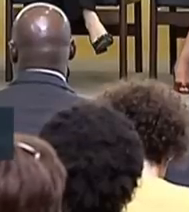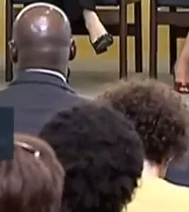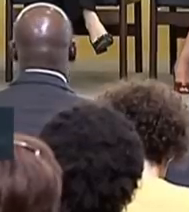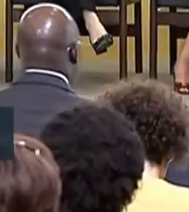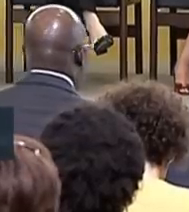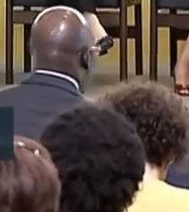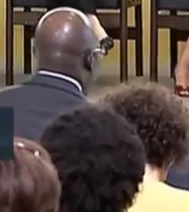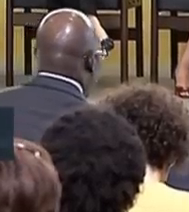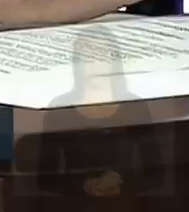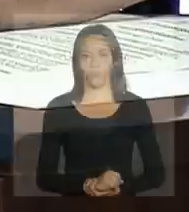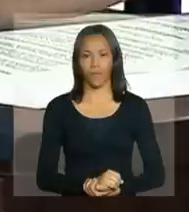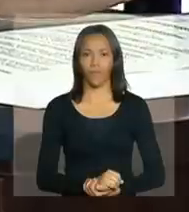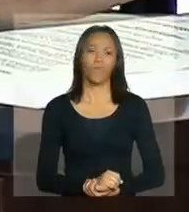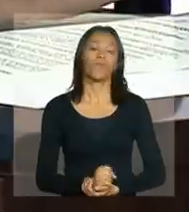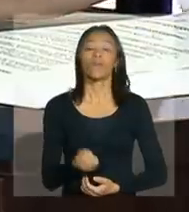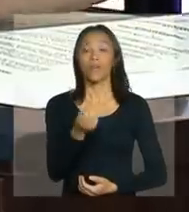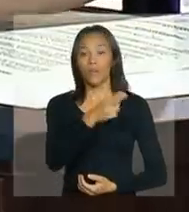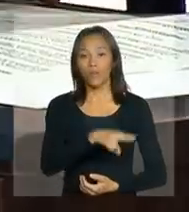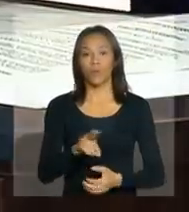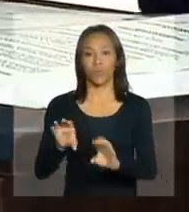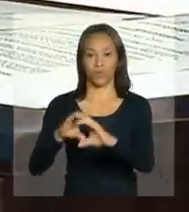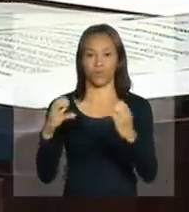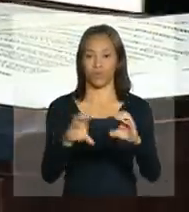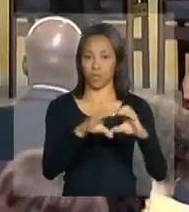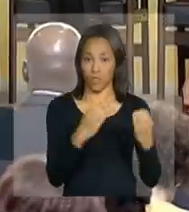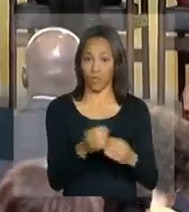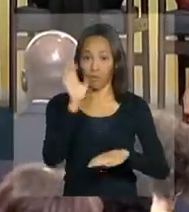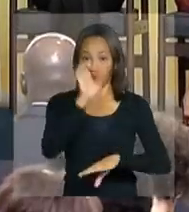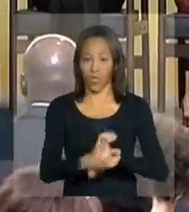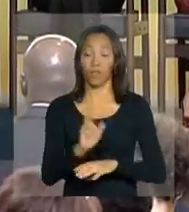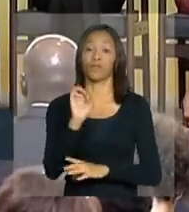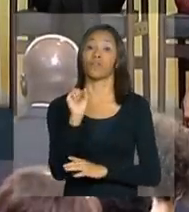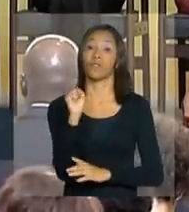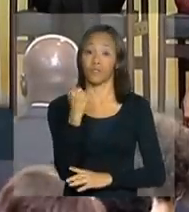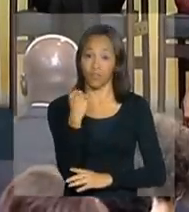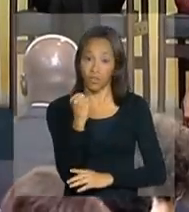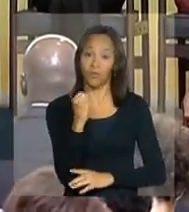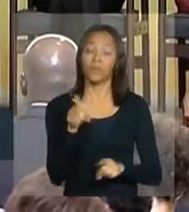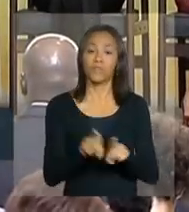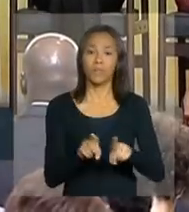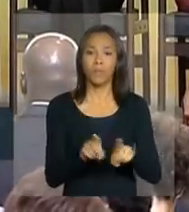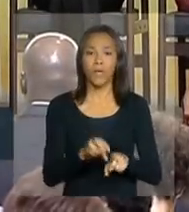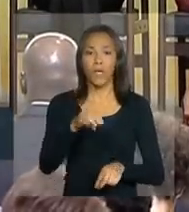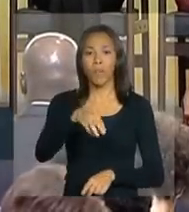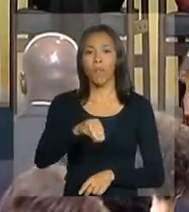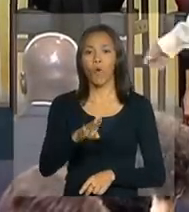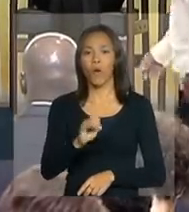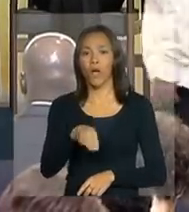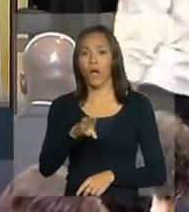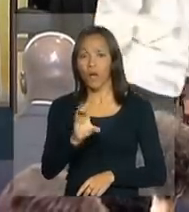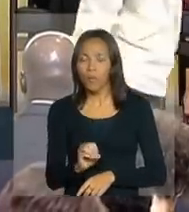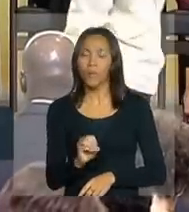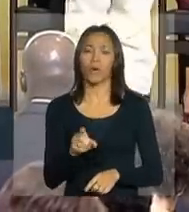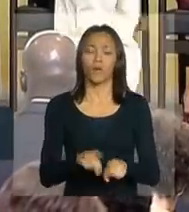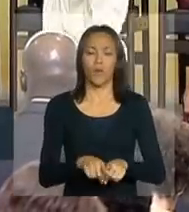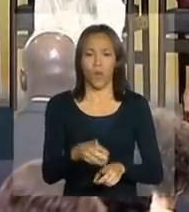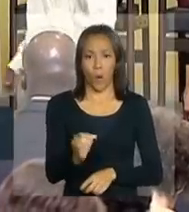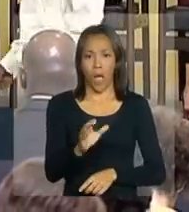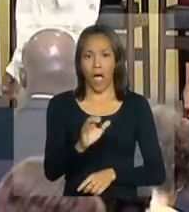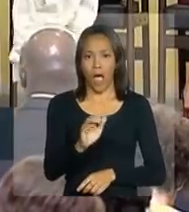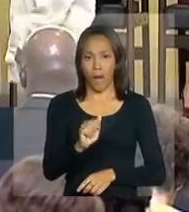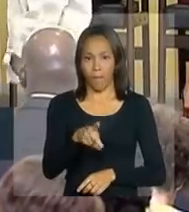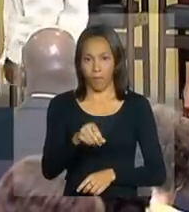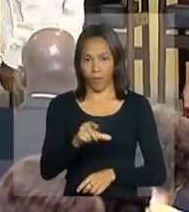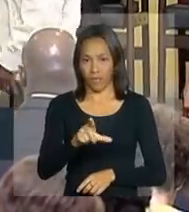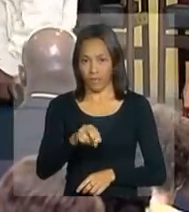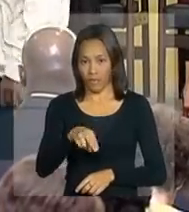Sergipe em nome das Comunidades sergipanas de Lagoa dos campinhos e Mocambo o senhor Apolinário Acácio dos Santos